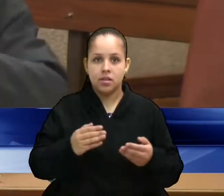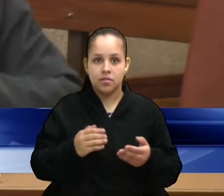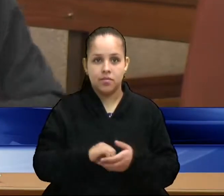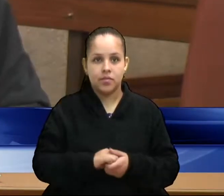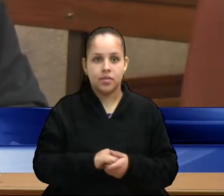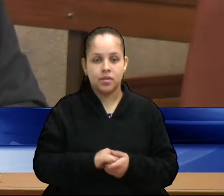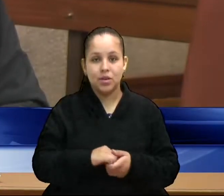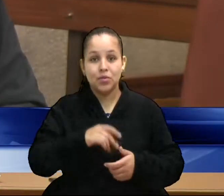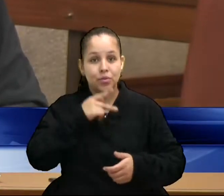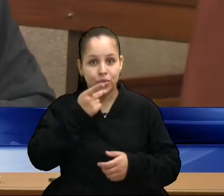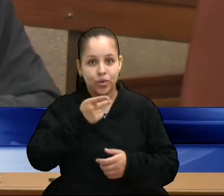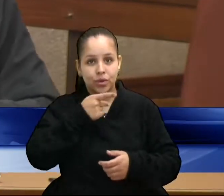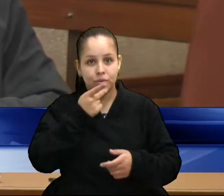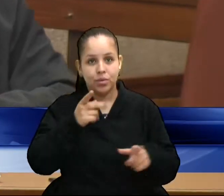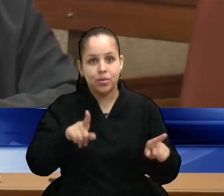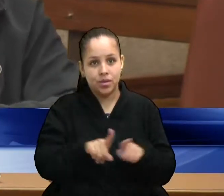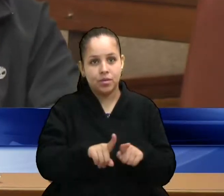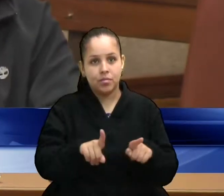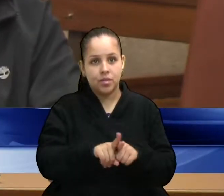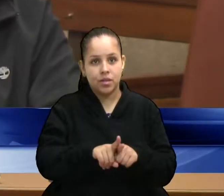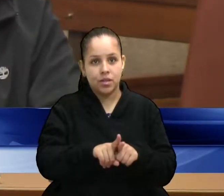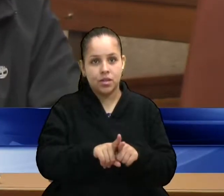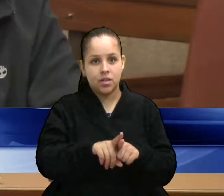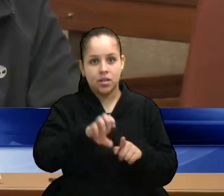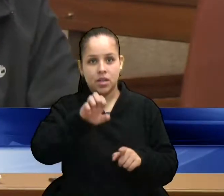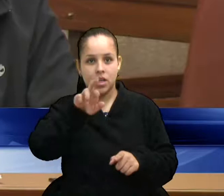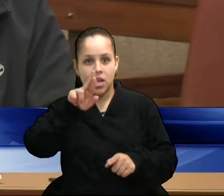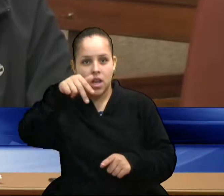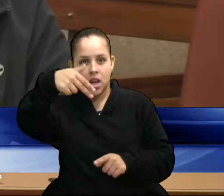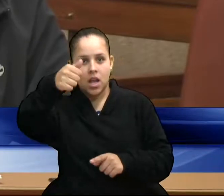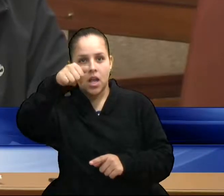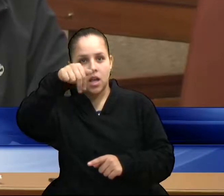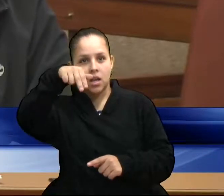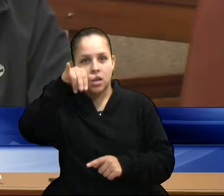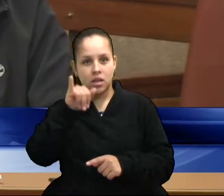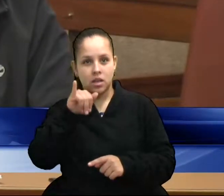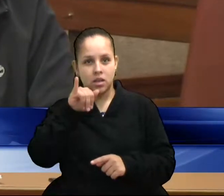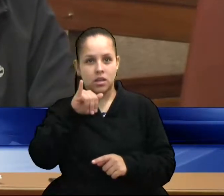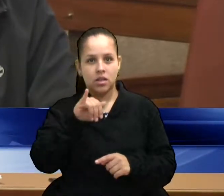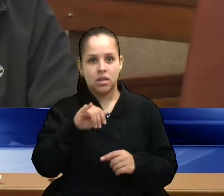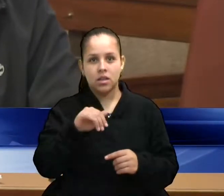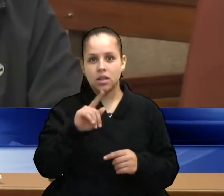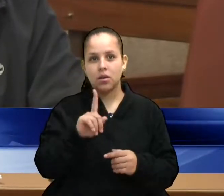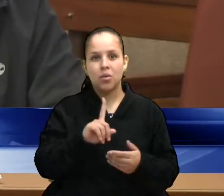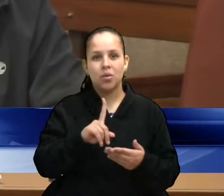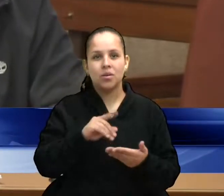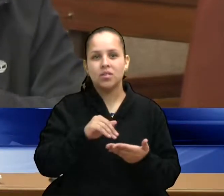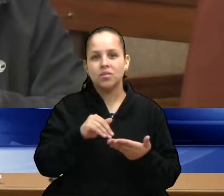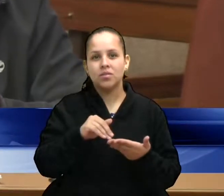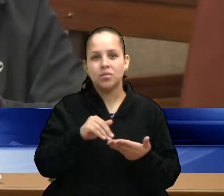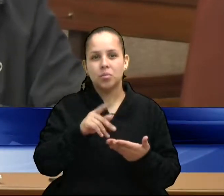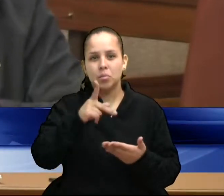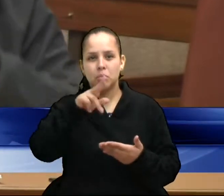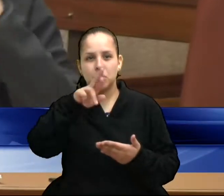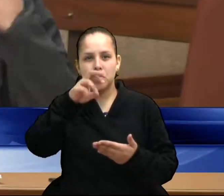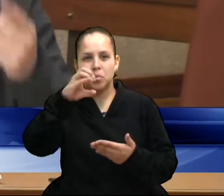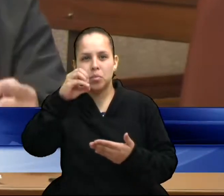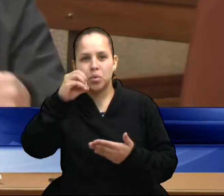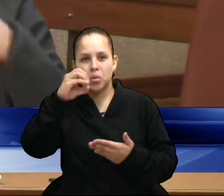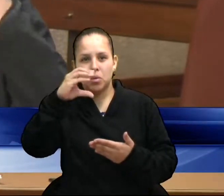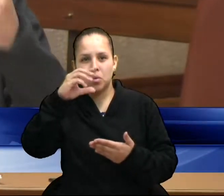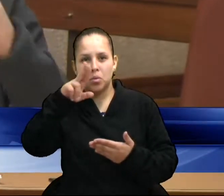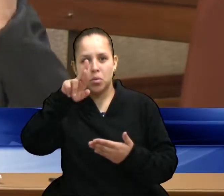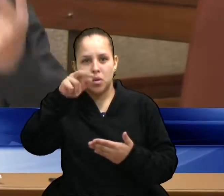chefe, que o senhor falou, o Hernani Vieira Estradioto, ele não era procurador, ele foi um funcionário de carreira, um dos